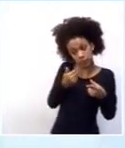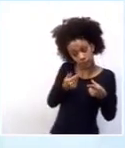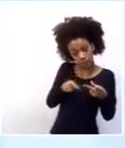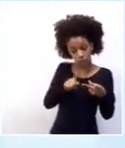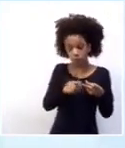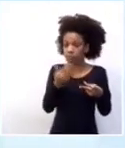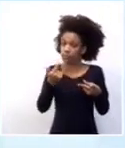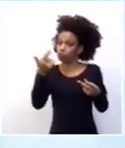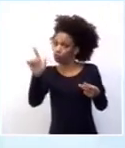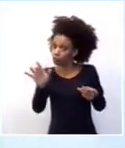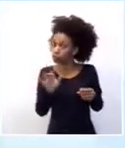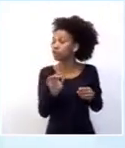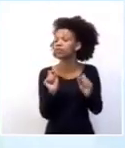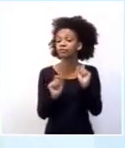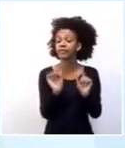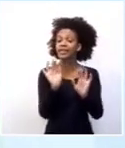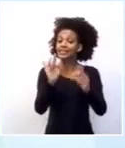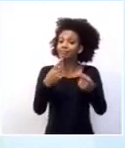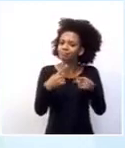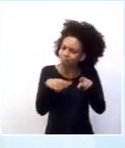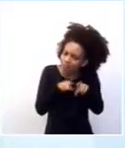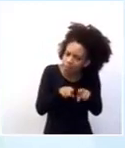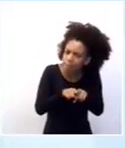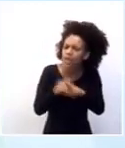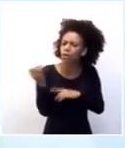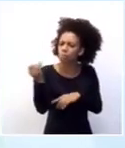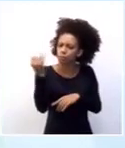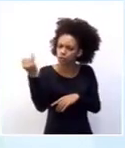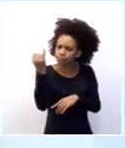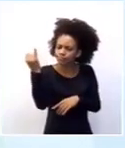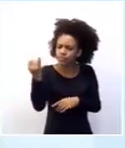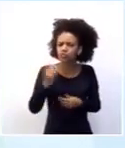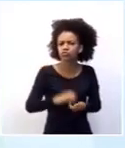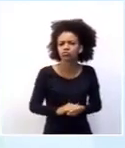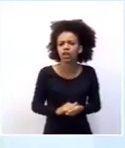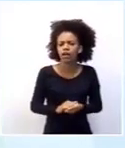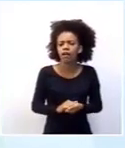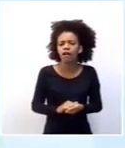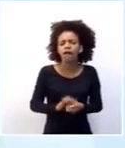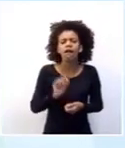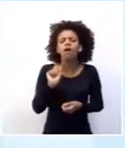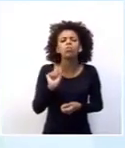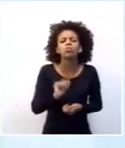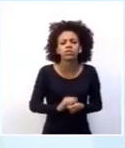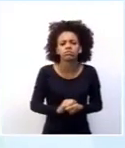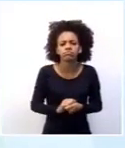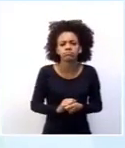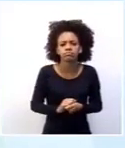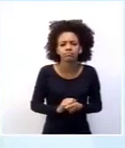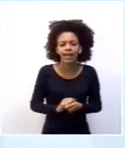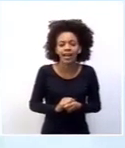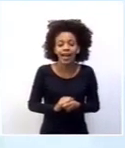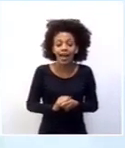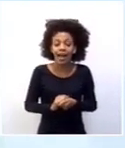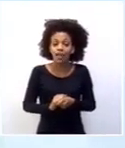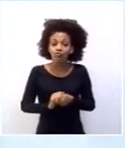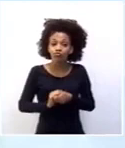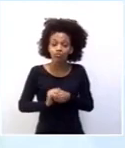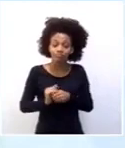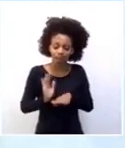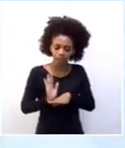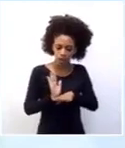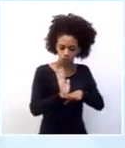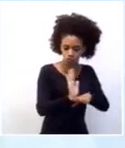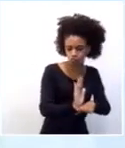ponto importante, que já casa junto com essa função do Estado, é a questão da servidão coletiva, tá?